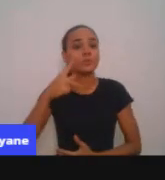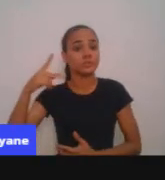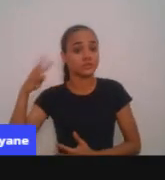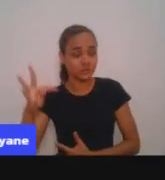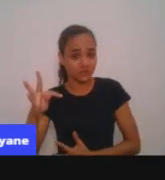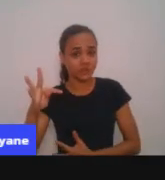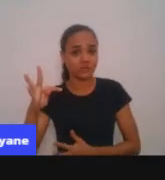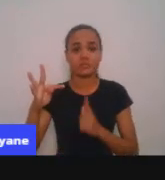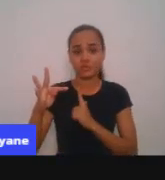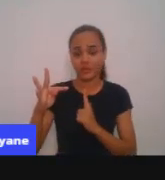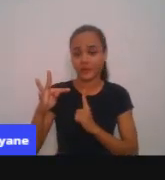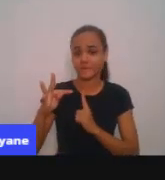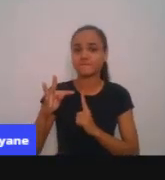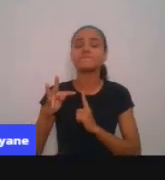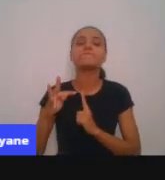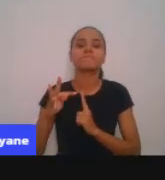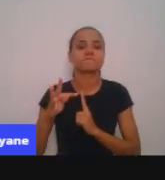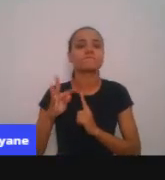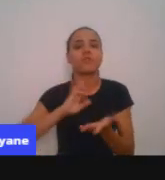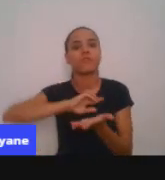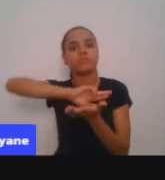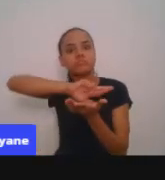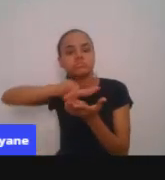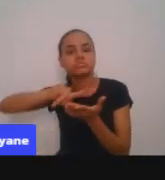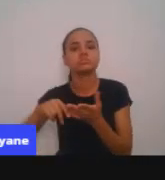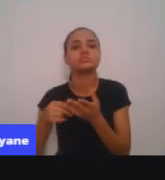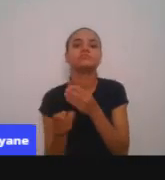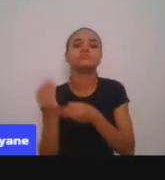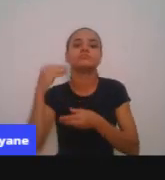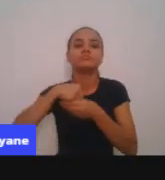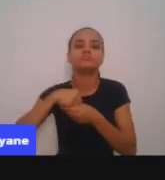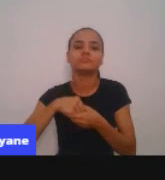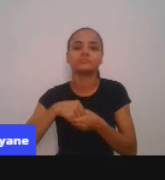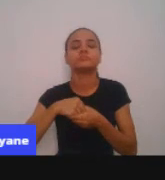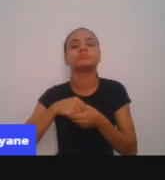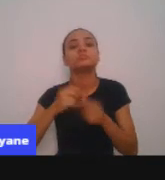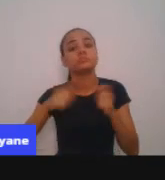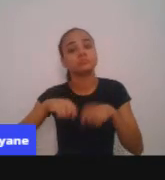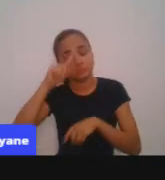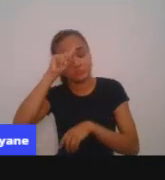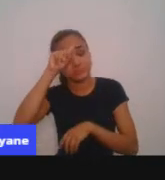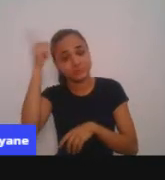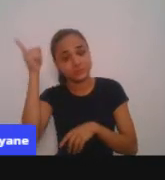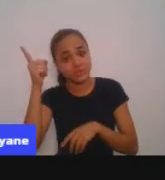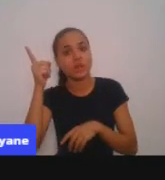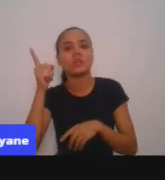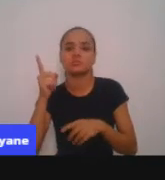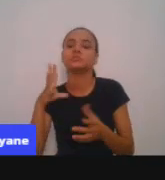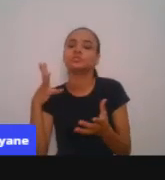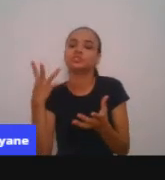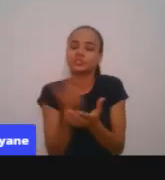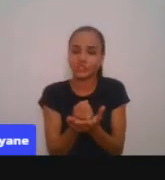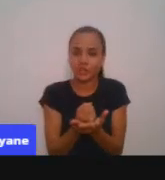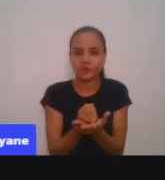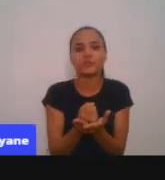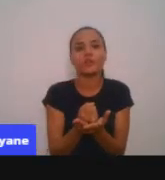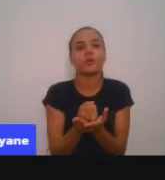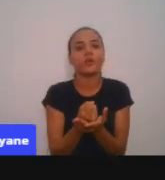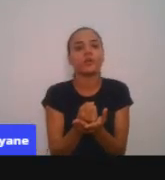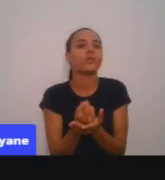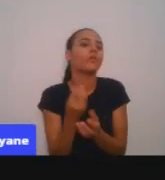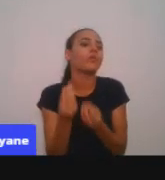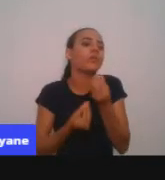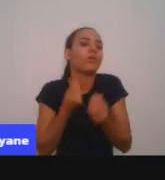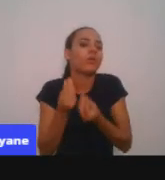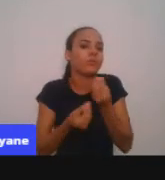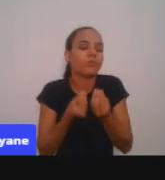pode criar alguns jogos que eles podem ser salvos no modo de apresentação, e aí você pode disponibilizar nos grupos